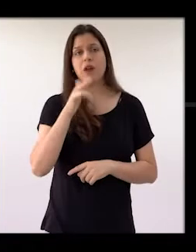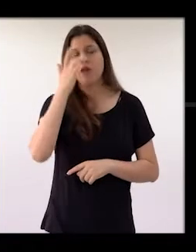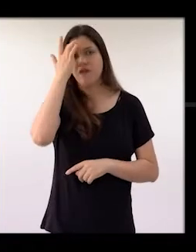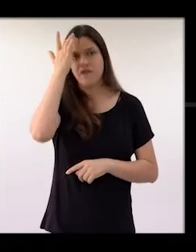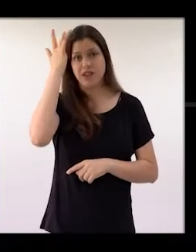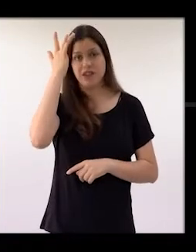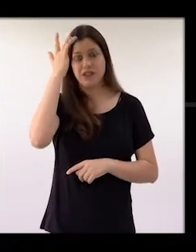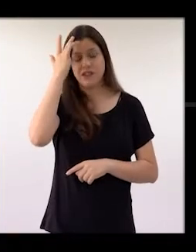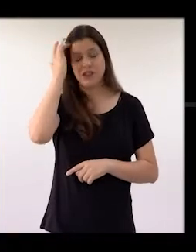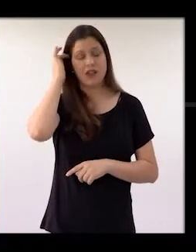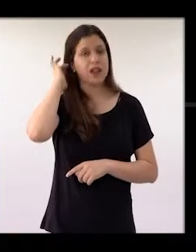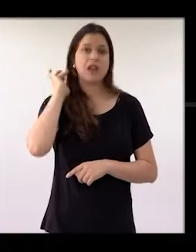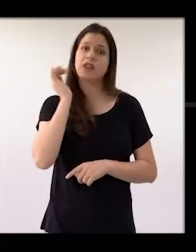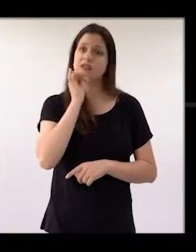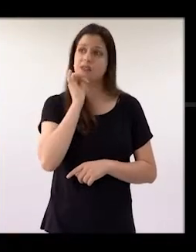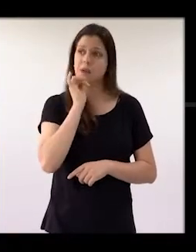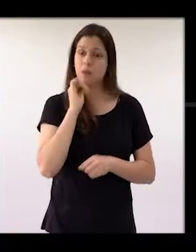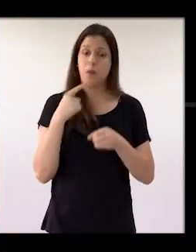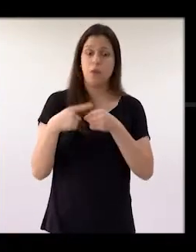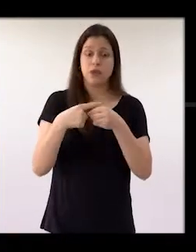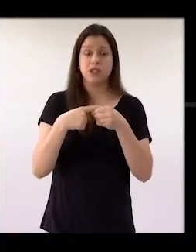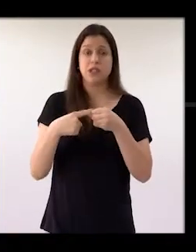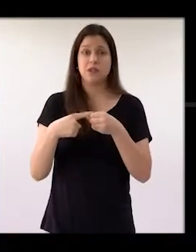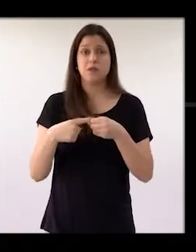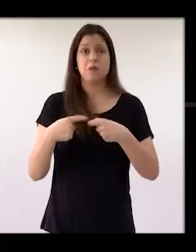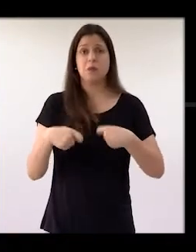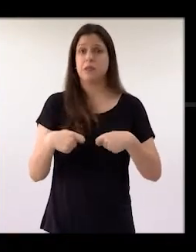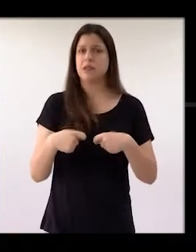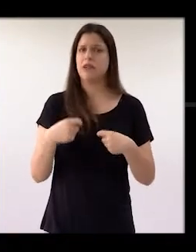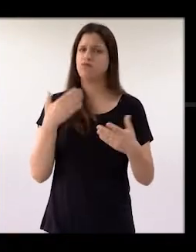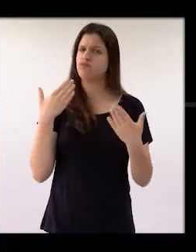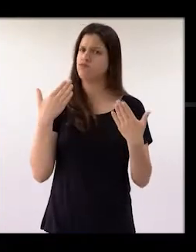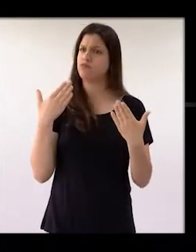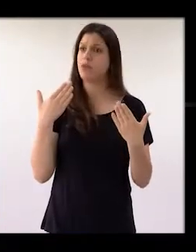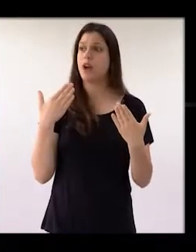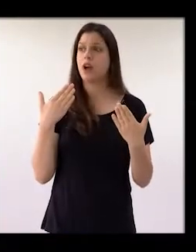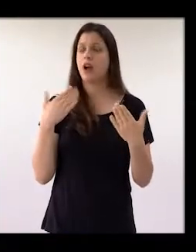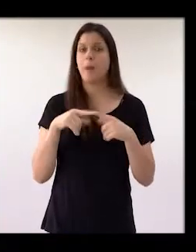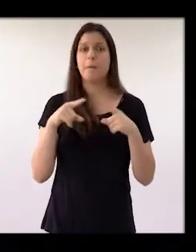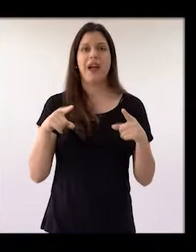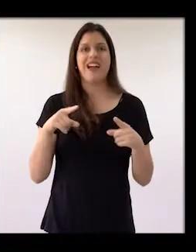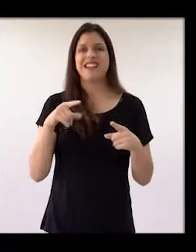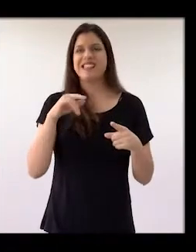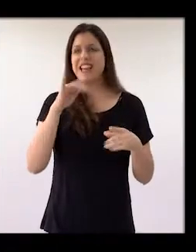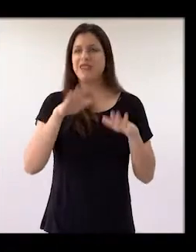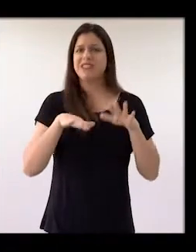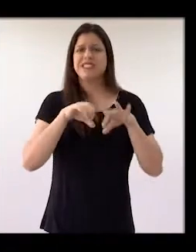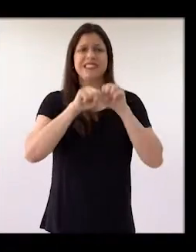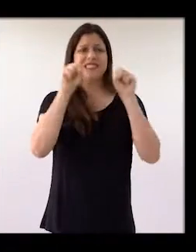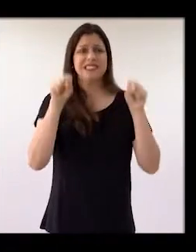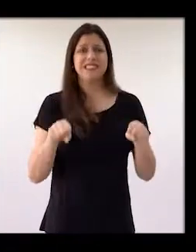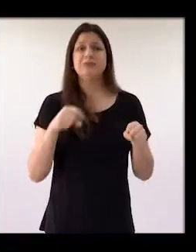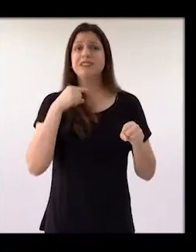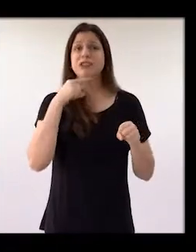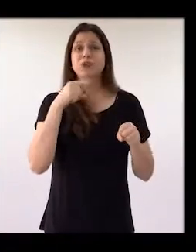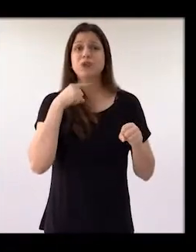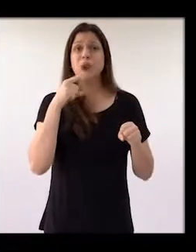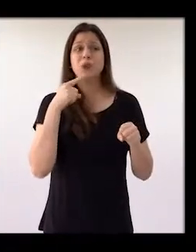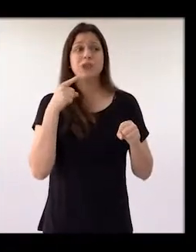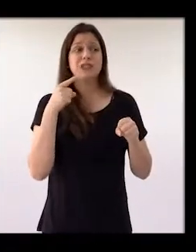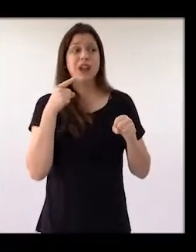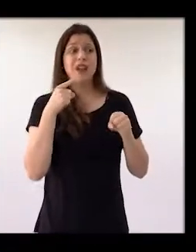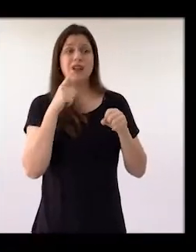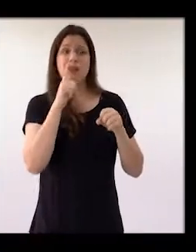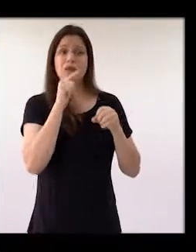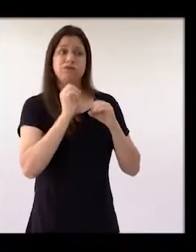da facilidade, porque, teoricamente, o município que deve, né, ter a cargo disso. Uhum. Mas, por às vezes, o sistema dele ainda não conseguir abranger